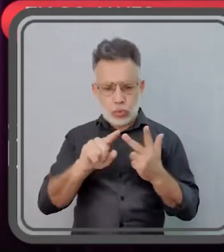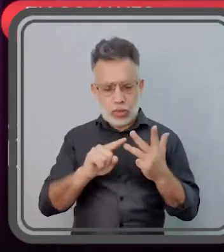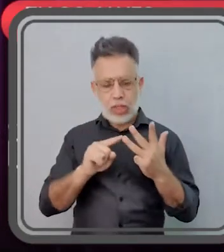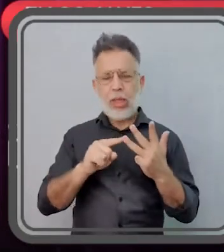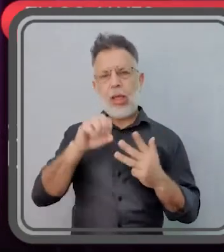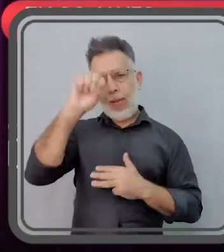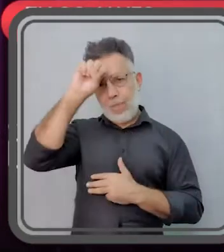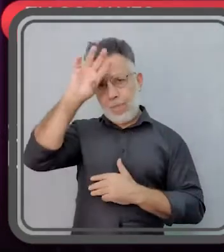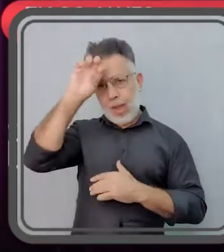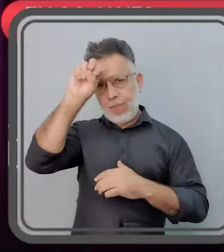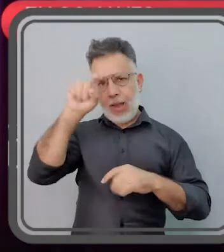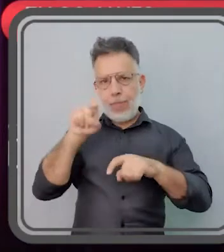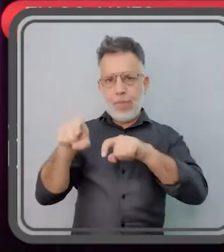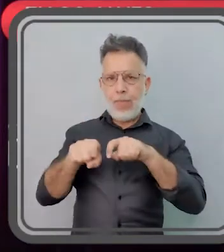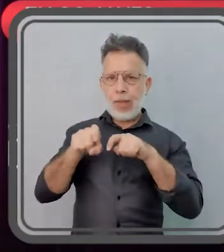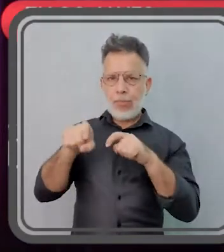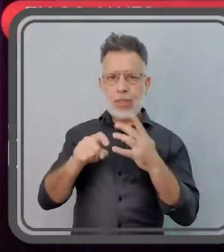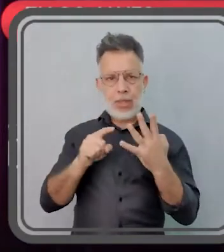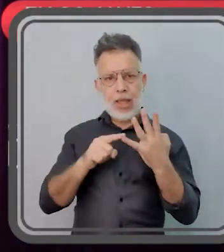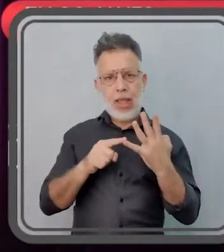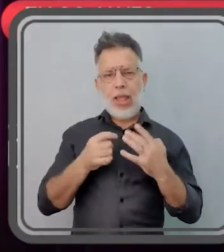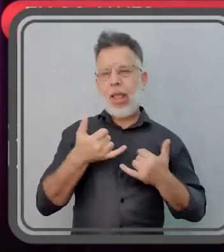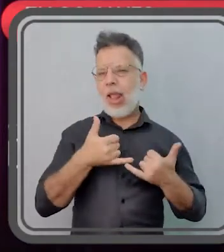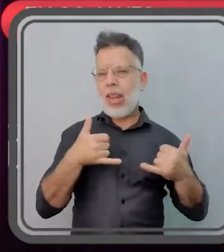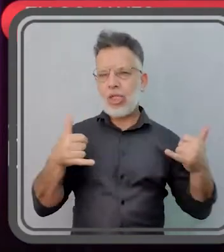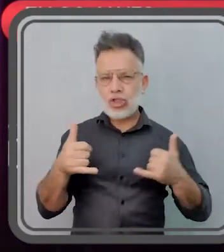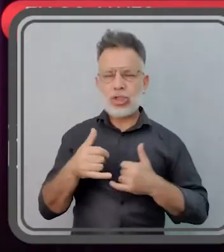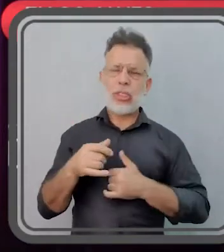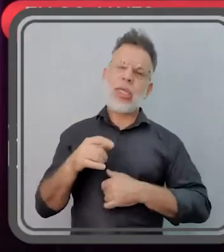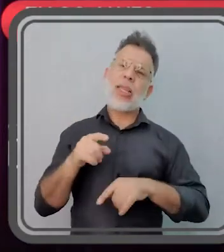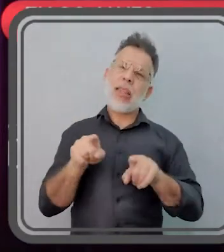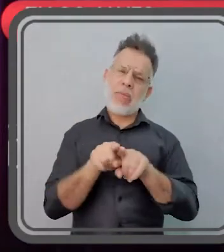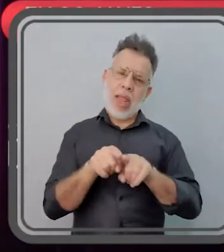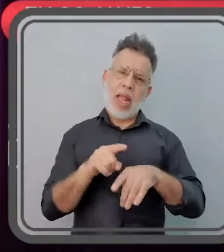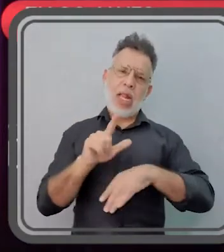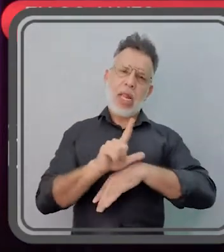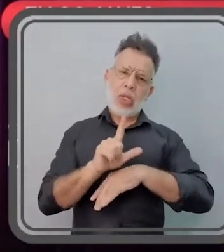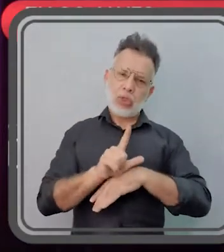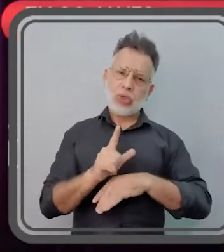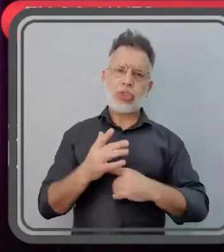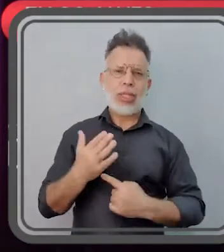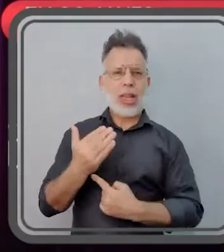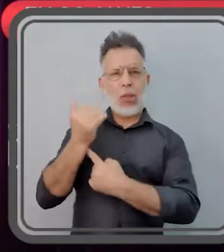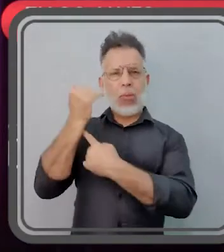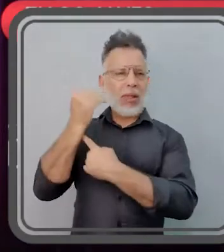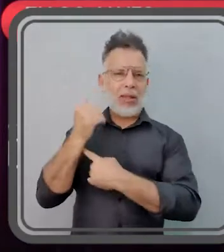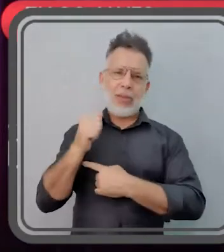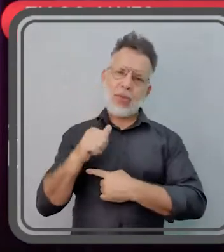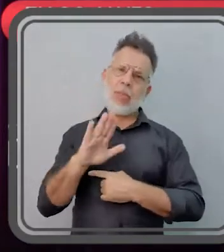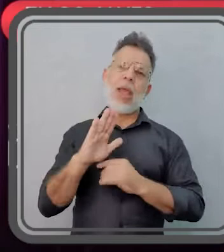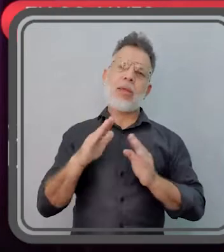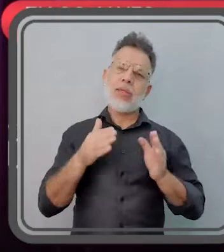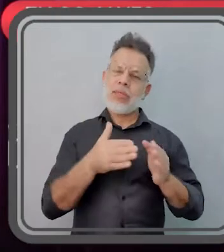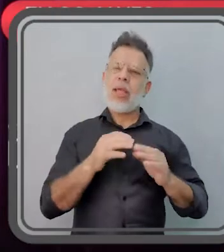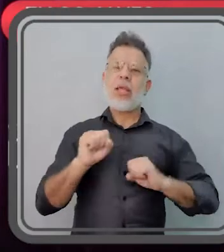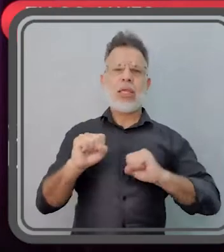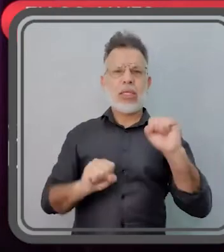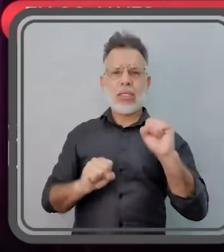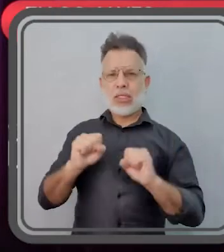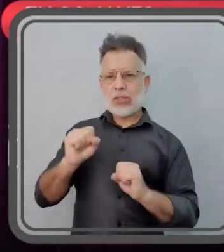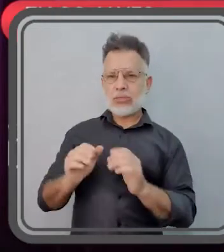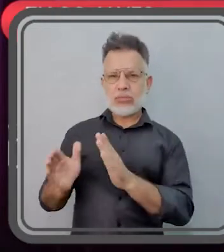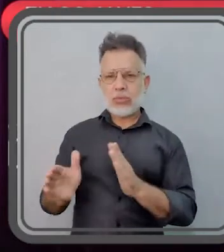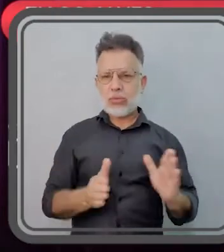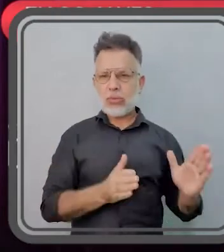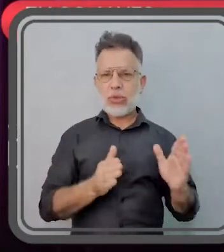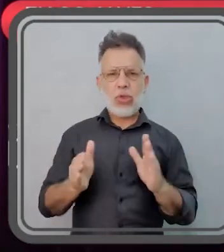e parte de energia, inclui varejo, telecomunicação e muito mais. Setor industrial que TCS